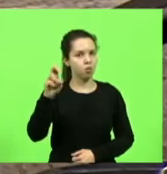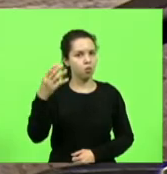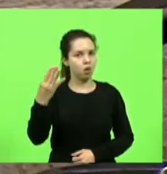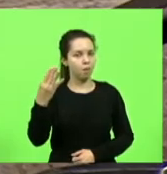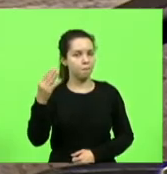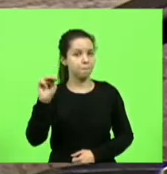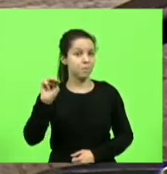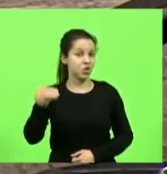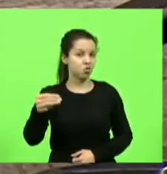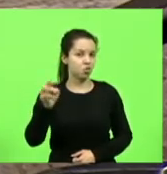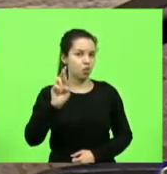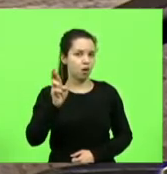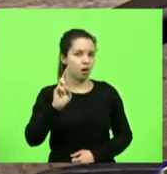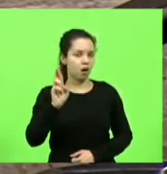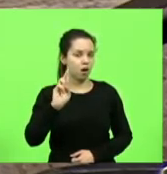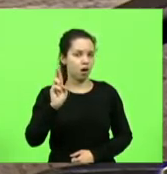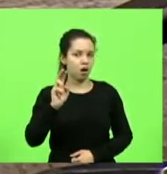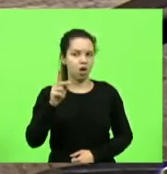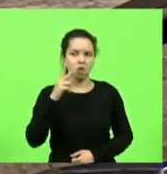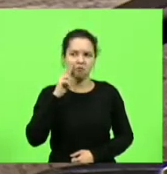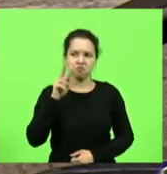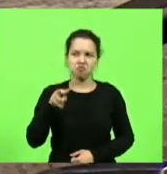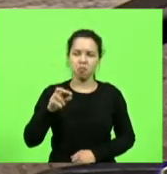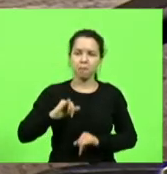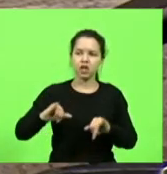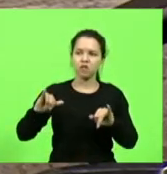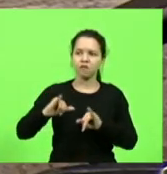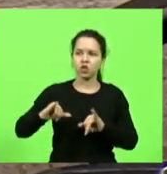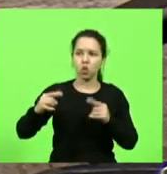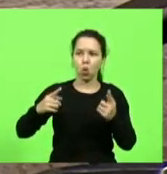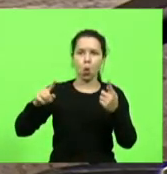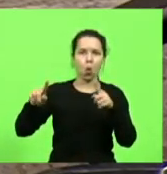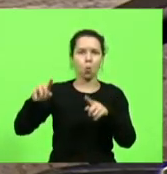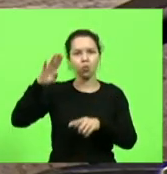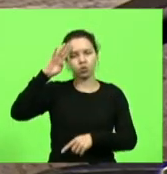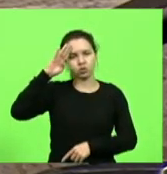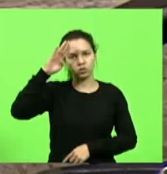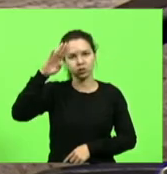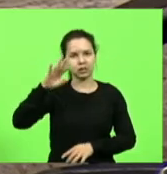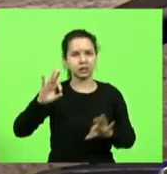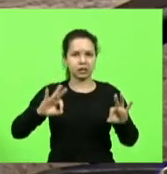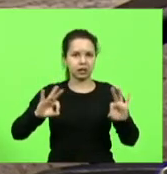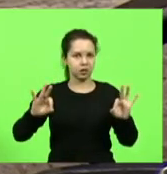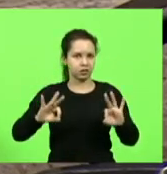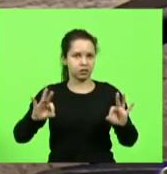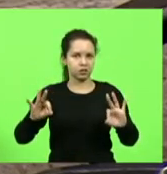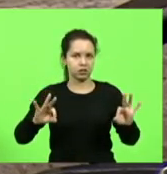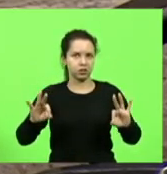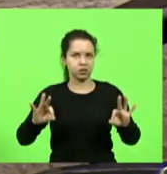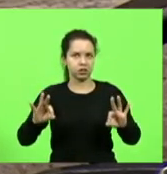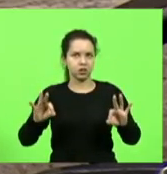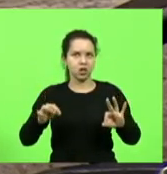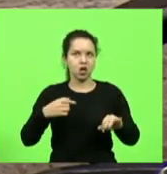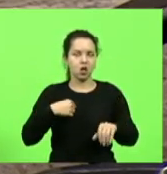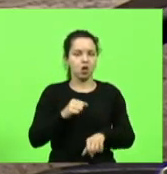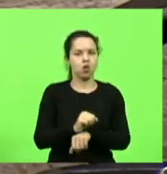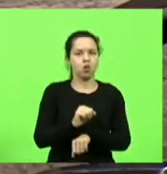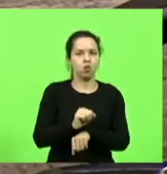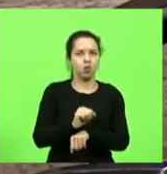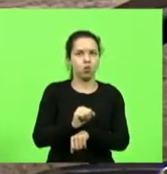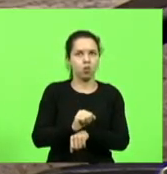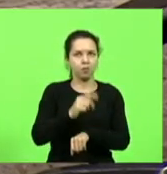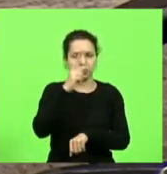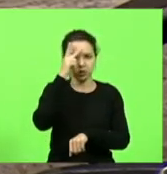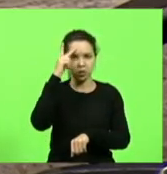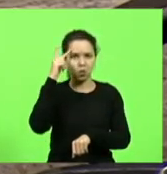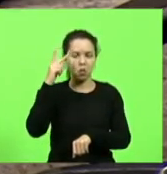reais. Eu não vi ninguém fazendo gesto de manifesto contra o presidente Bolsonaro. Eu não vi. Fiquei esperando vem algum alguém aqui levantar aqui.